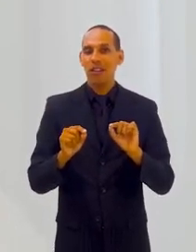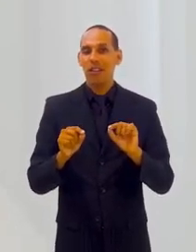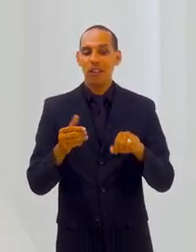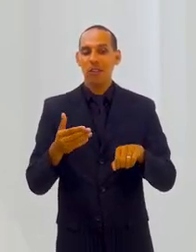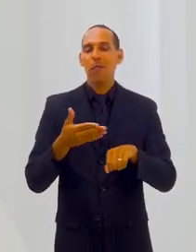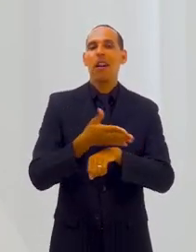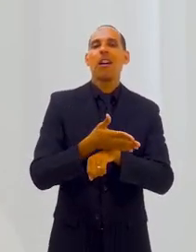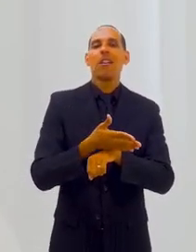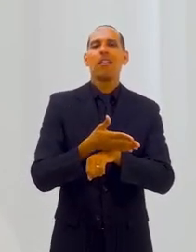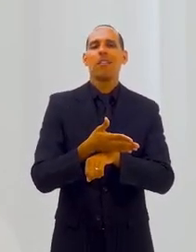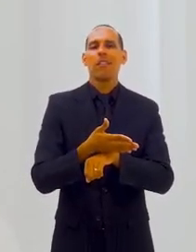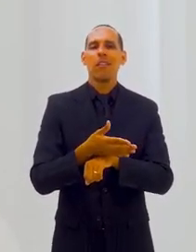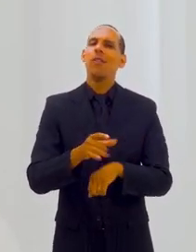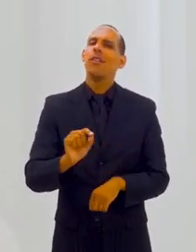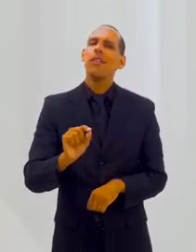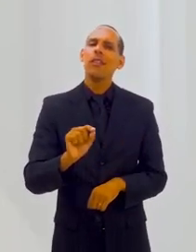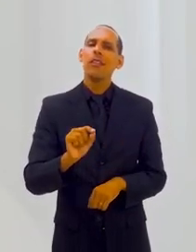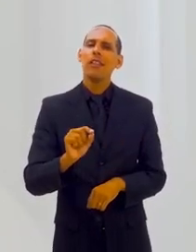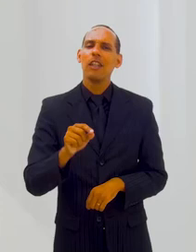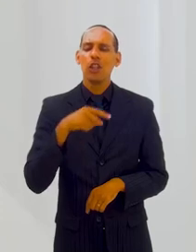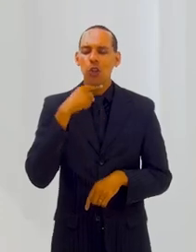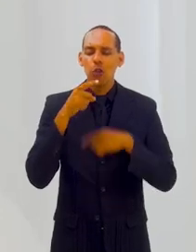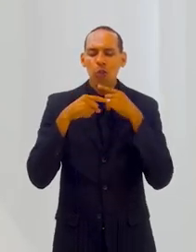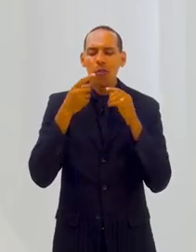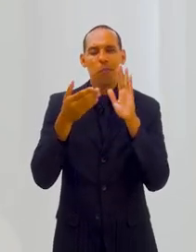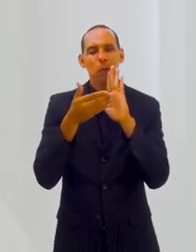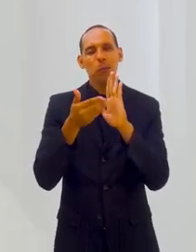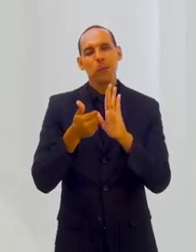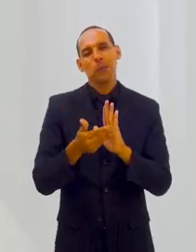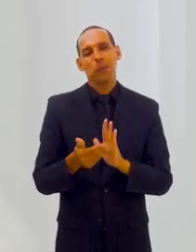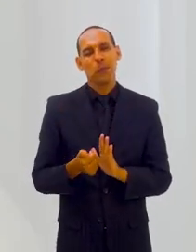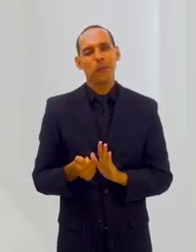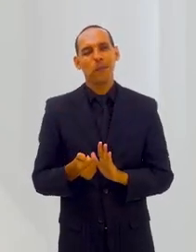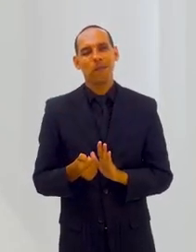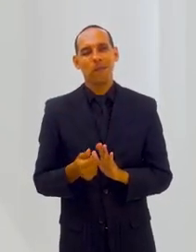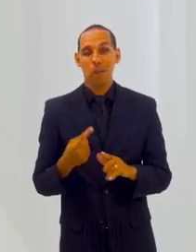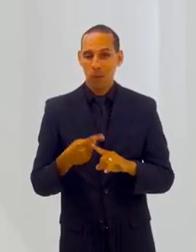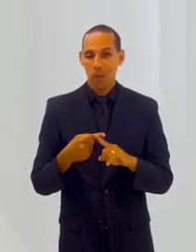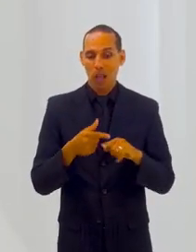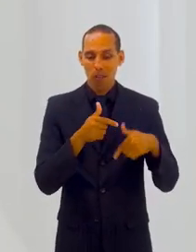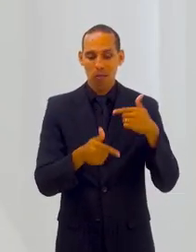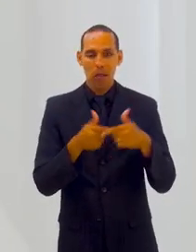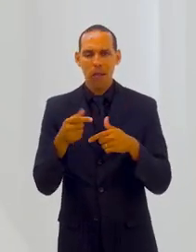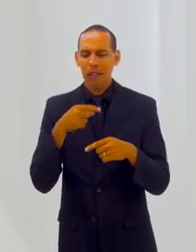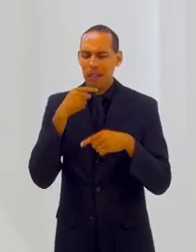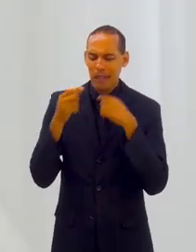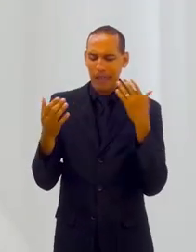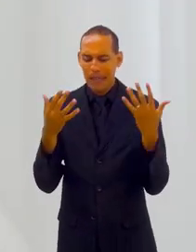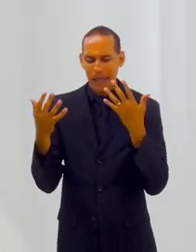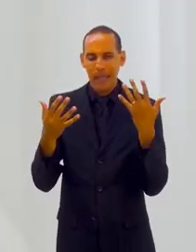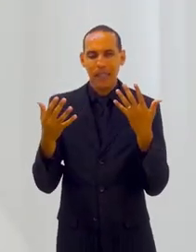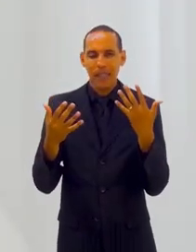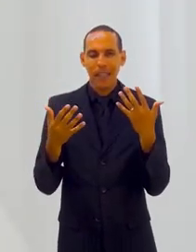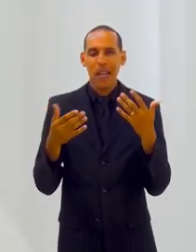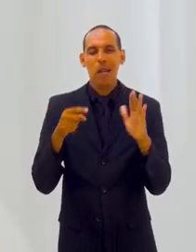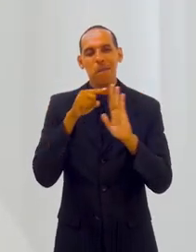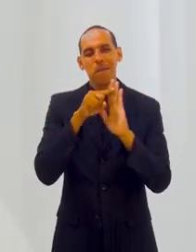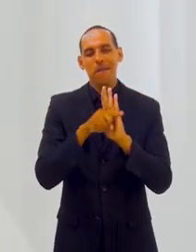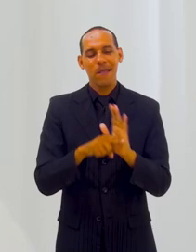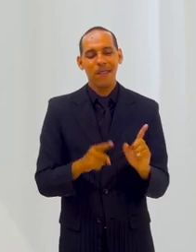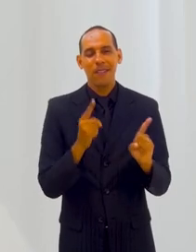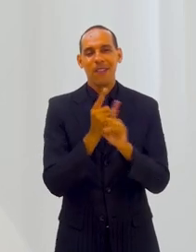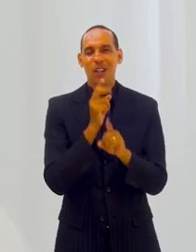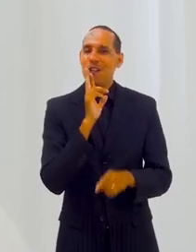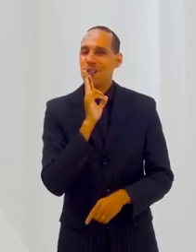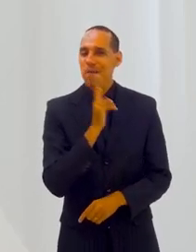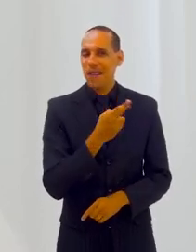superar algumas dúvidas que possam surgir na execução desse projeto. E